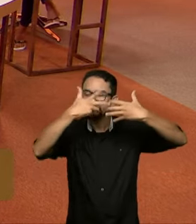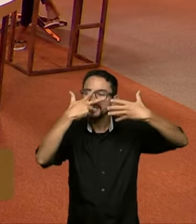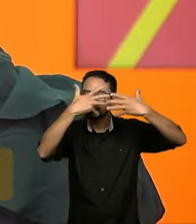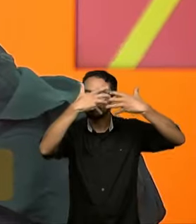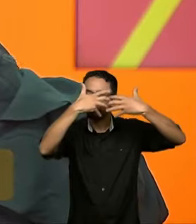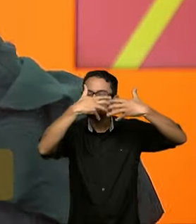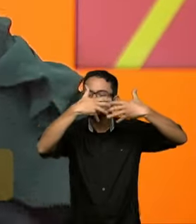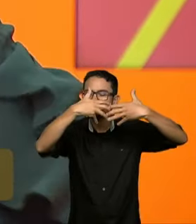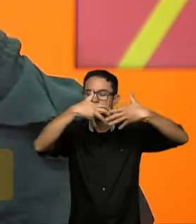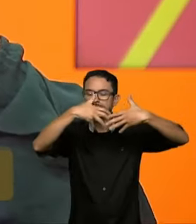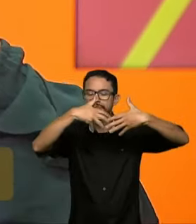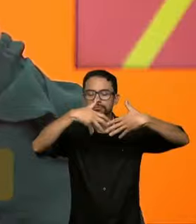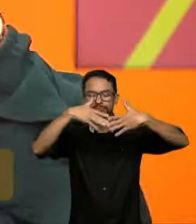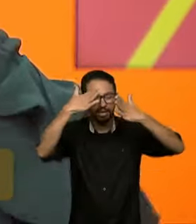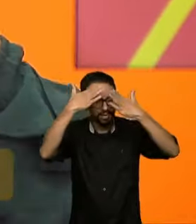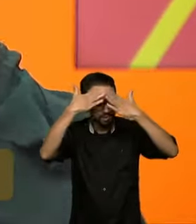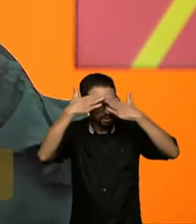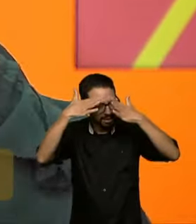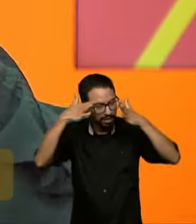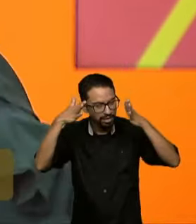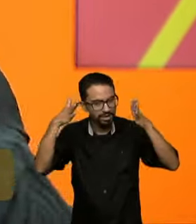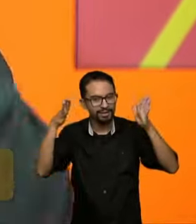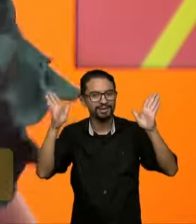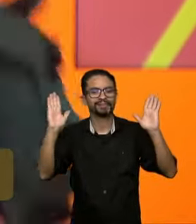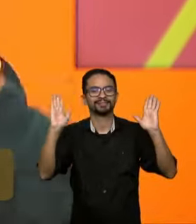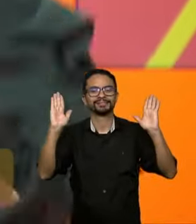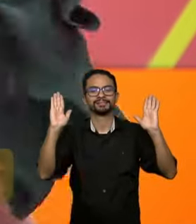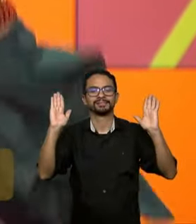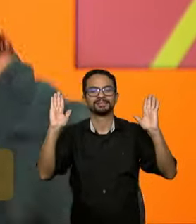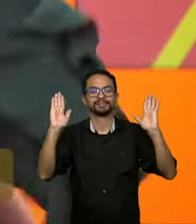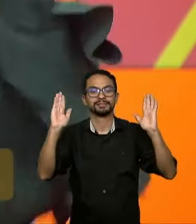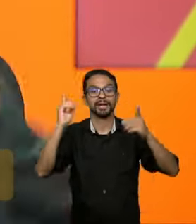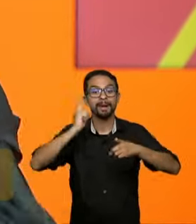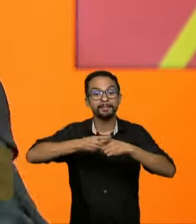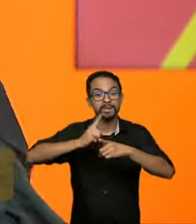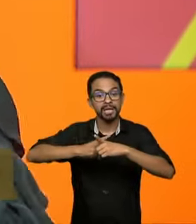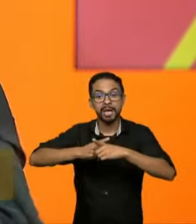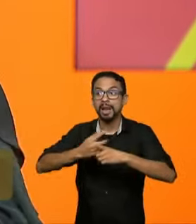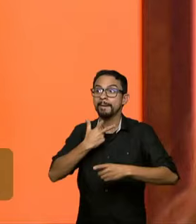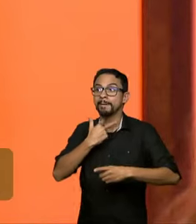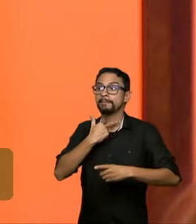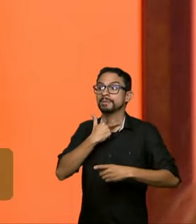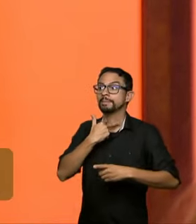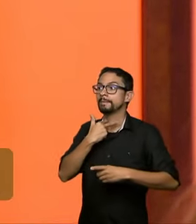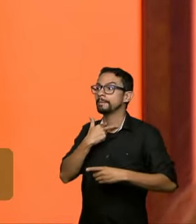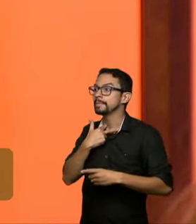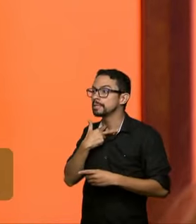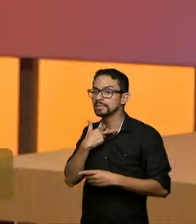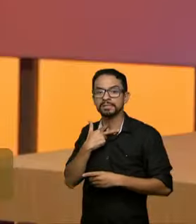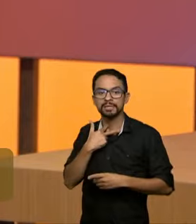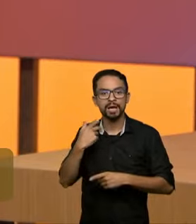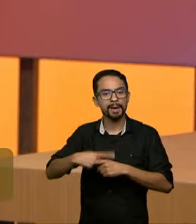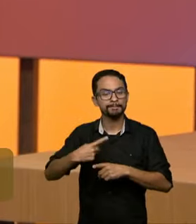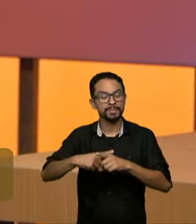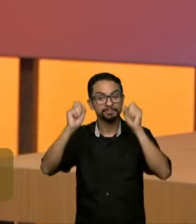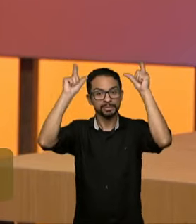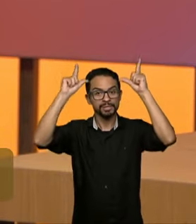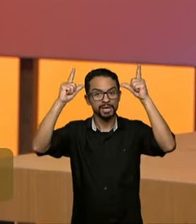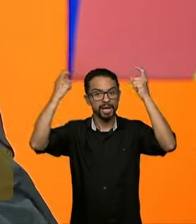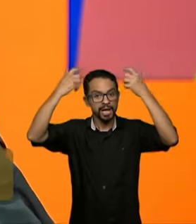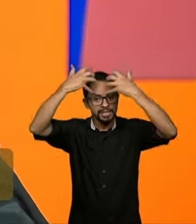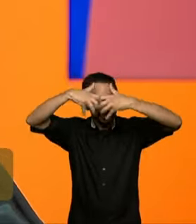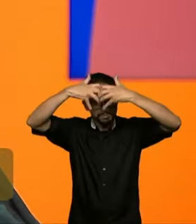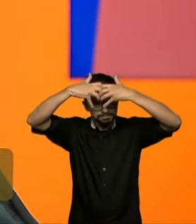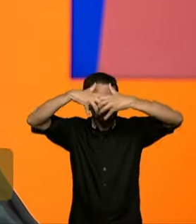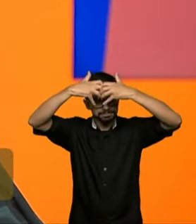claro. Ao invés de você ficar, tenho que ler, não posso esquecer, eu tô ativando. Ativando sinapse. Sim, claro. O que, que eu tenho que fazer? Desacelerar.